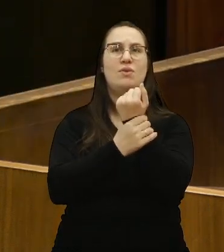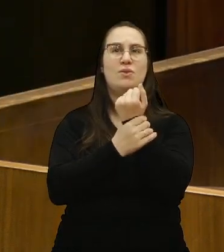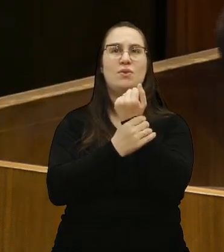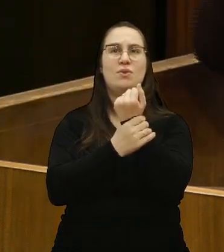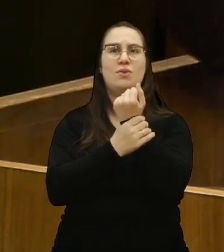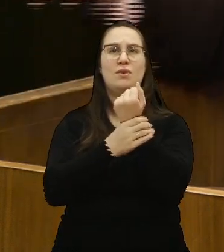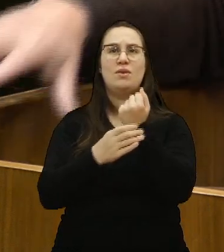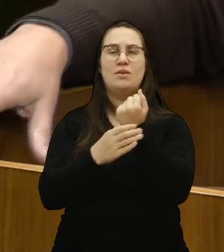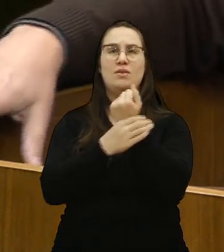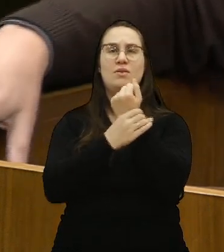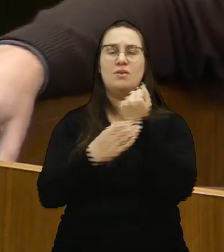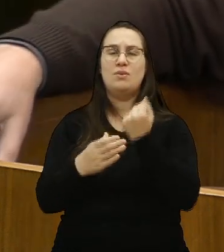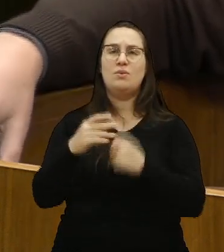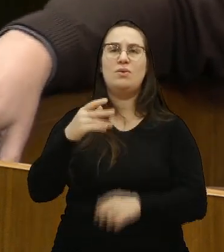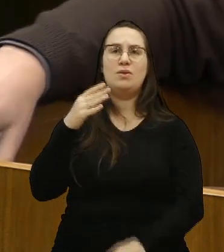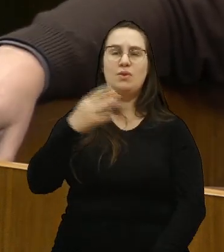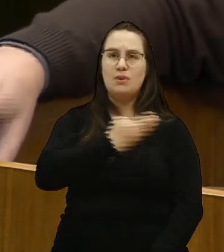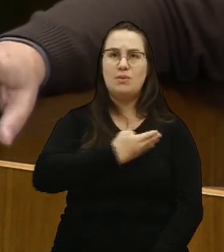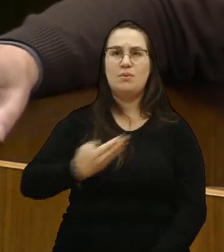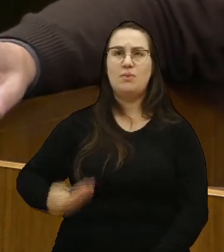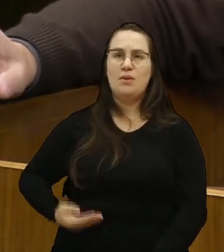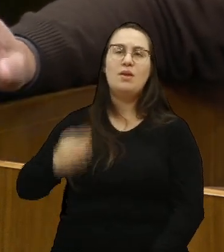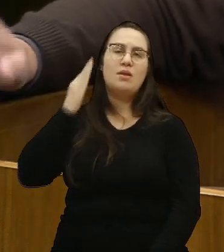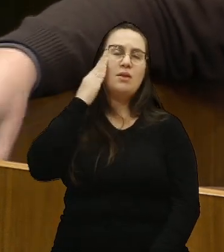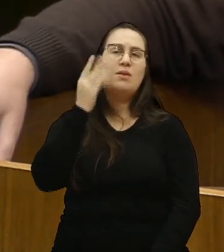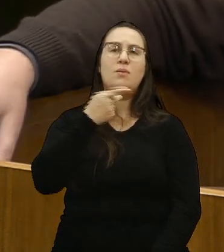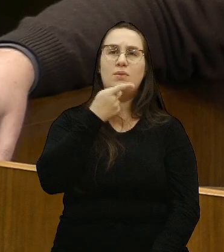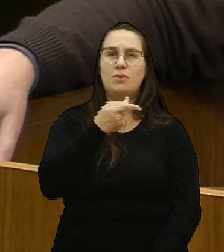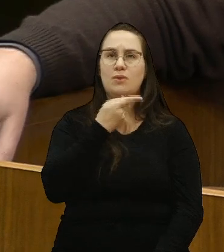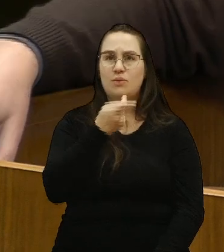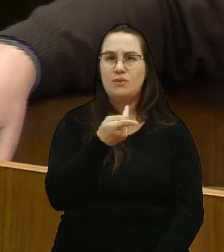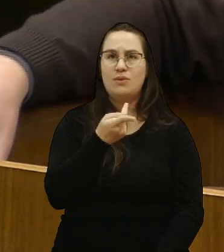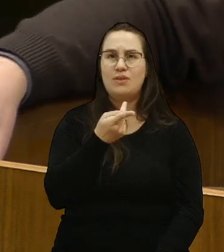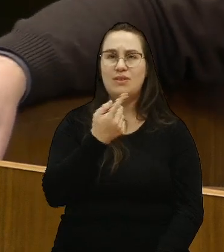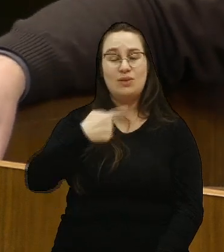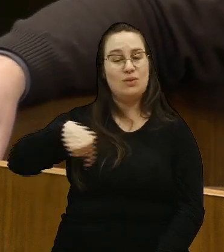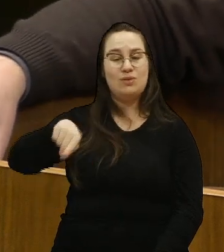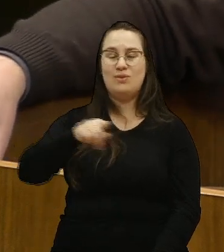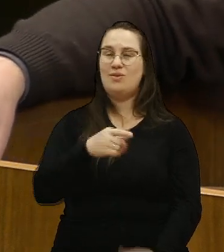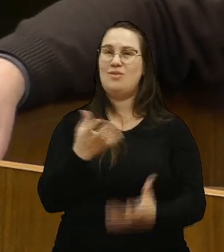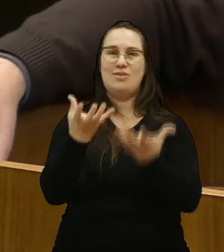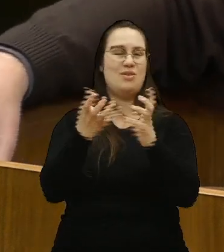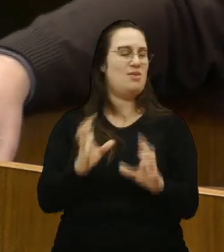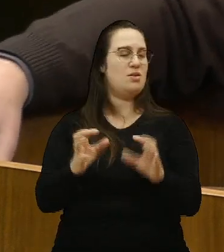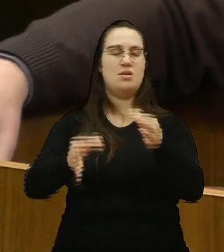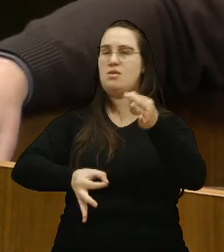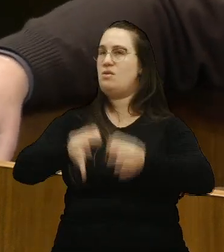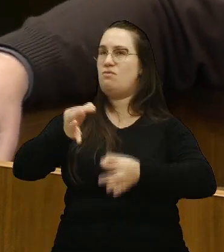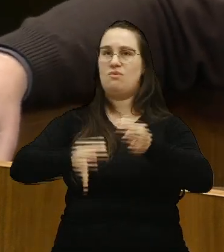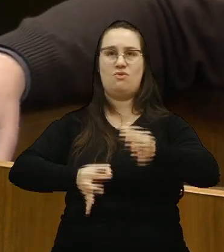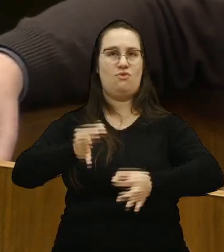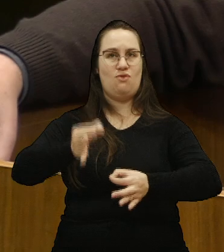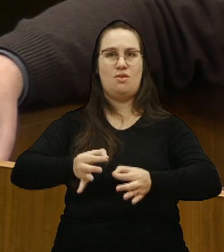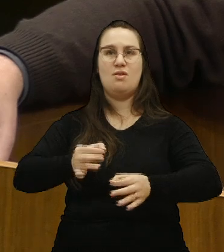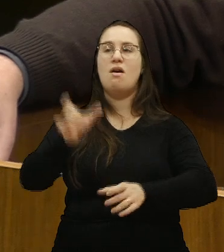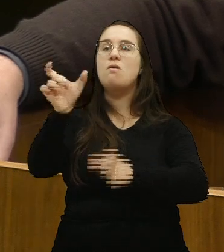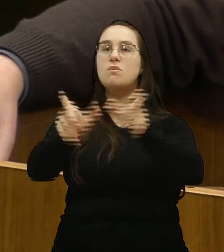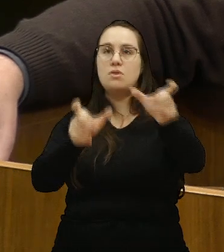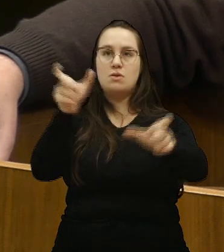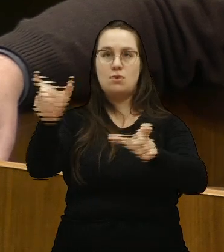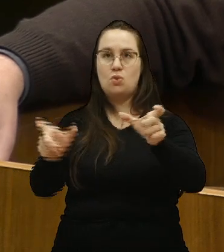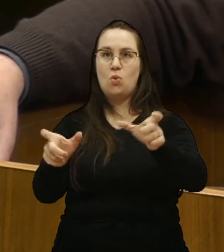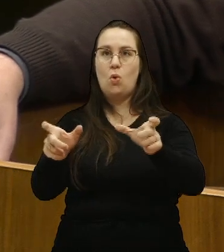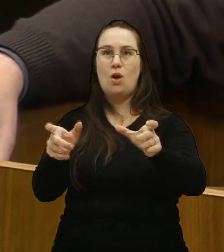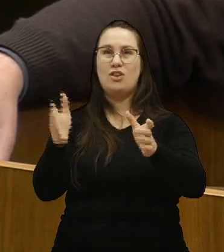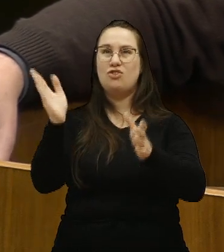segurança pública, sabe muito bem o que eu estou falando. A gente já não aceita injustiça a pessoas